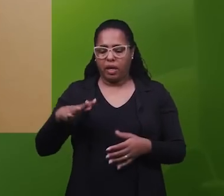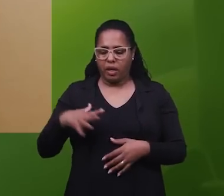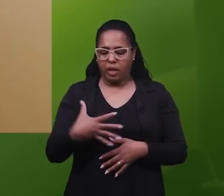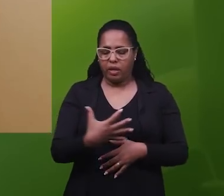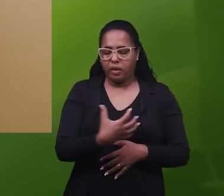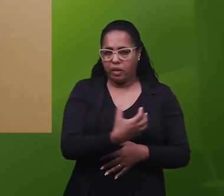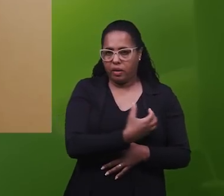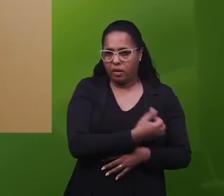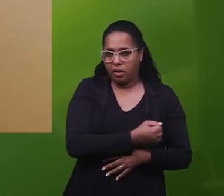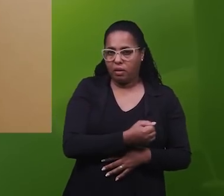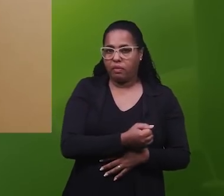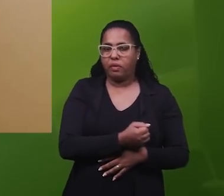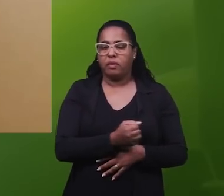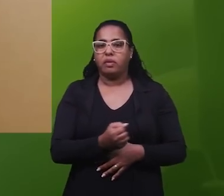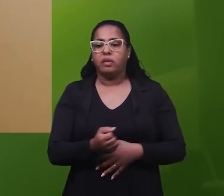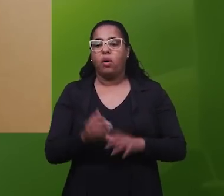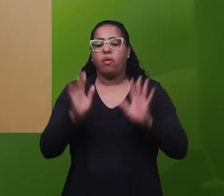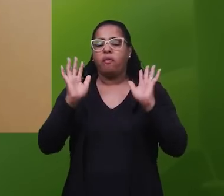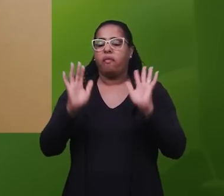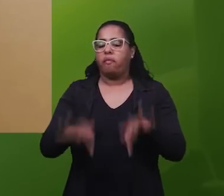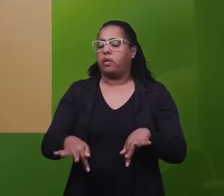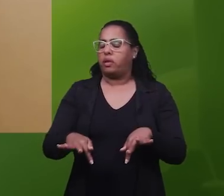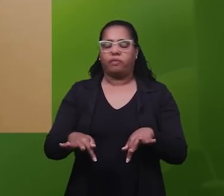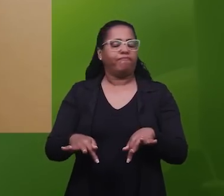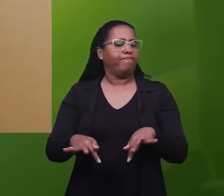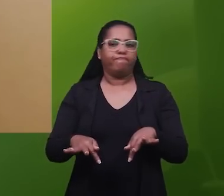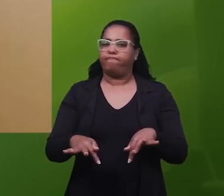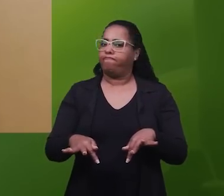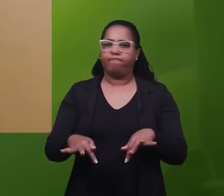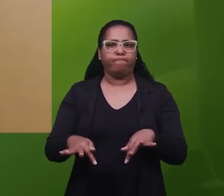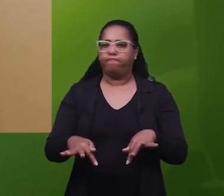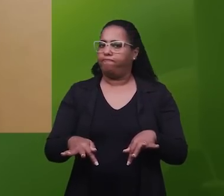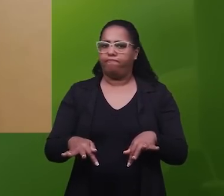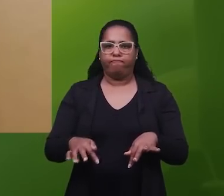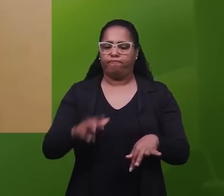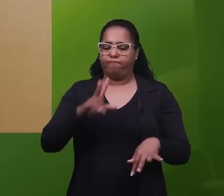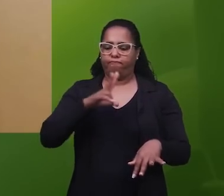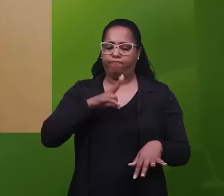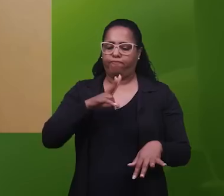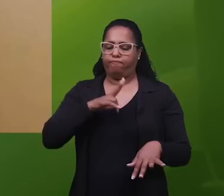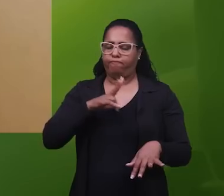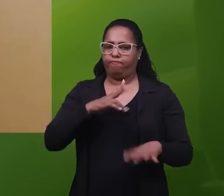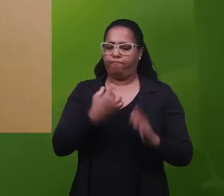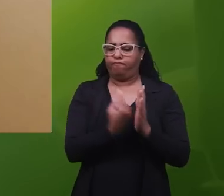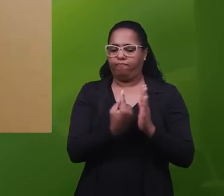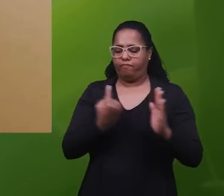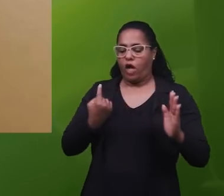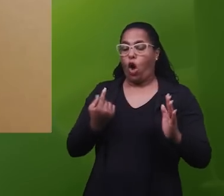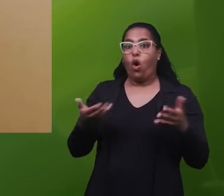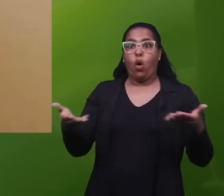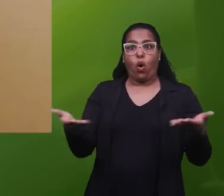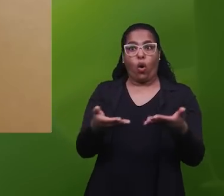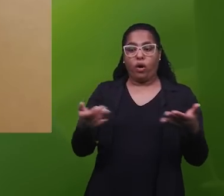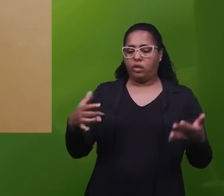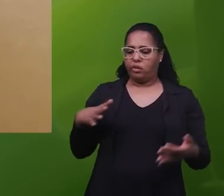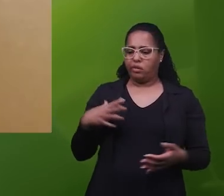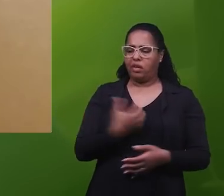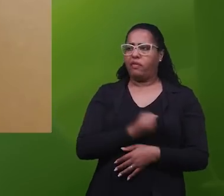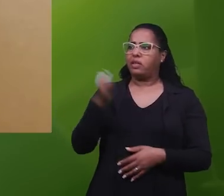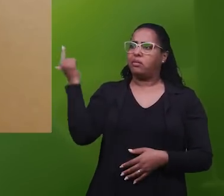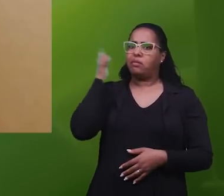salvação não é um ato que termina por si só. Não é algo isolado. Hoje eu